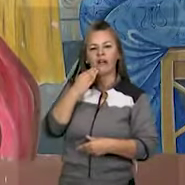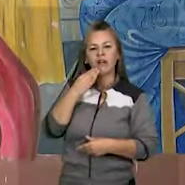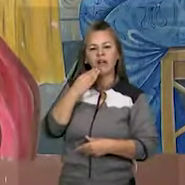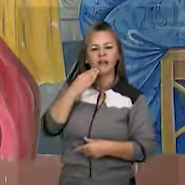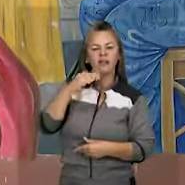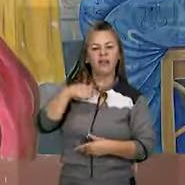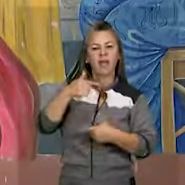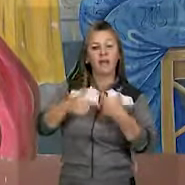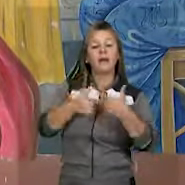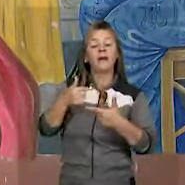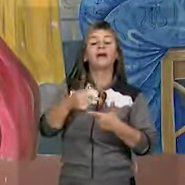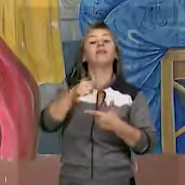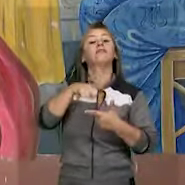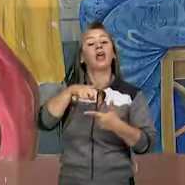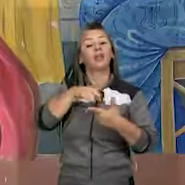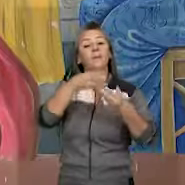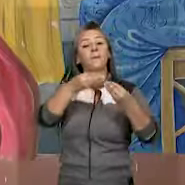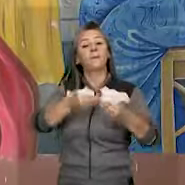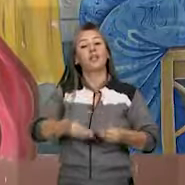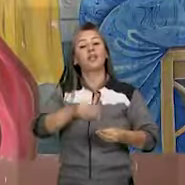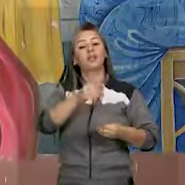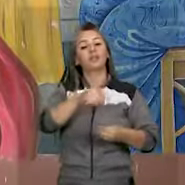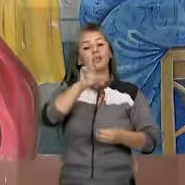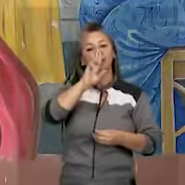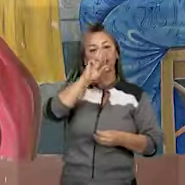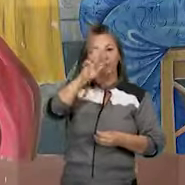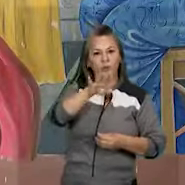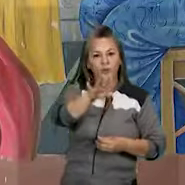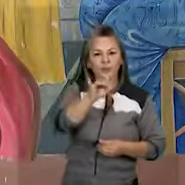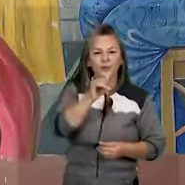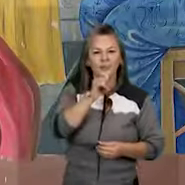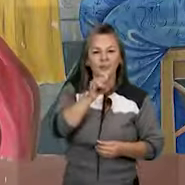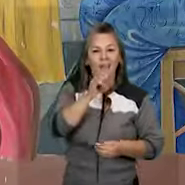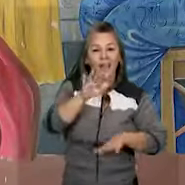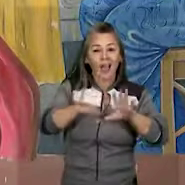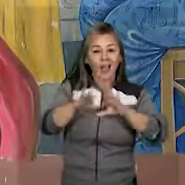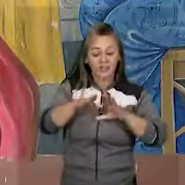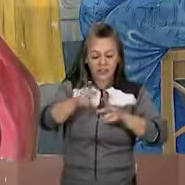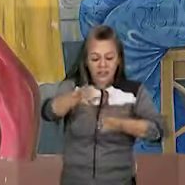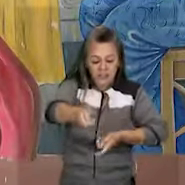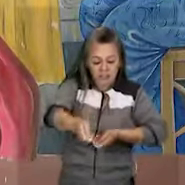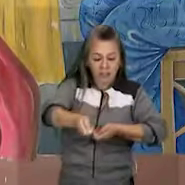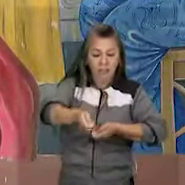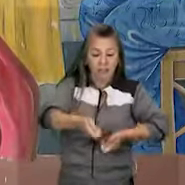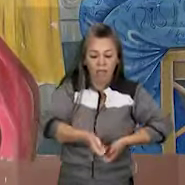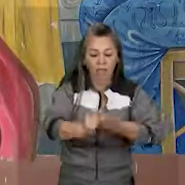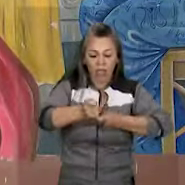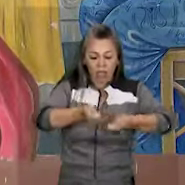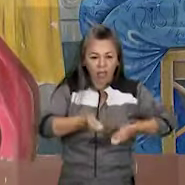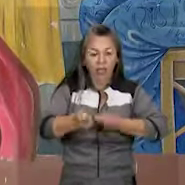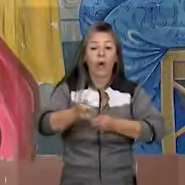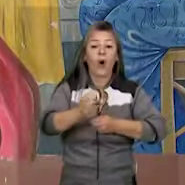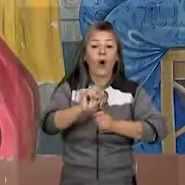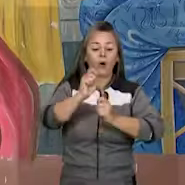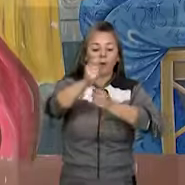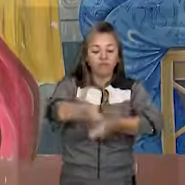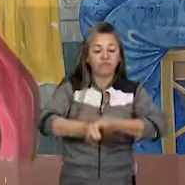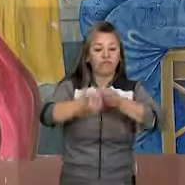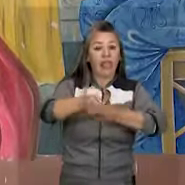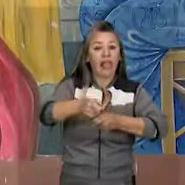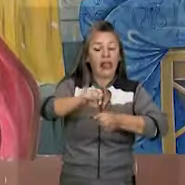o proprietário, aquela pessoa que estragava as ferramentas de trabalho para não poder trabalhar e gerar também esse prejuízo